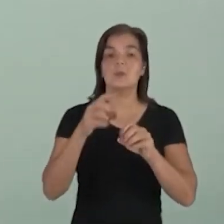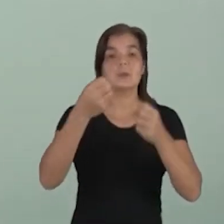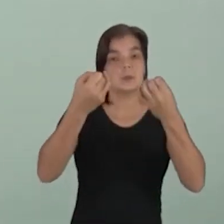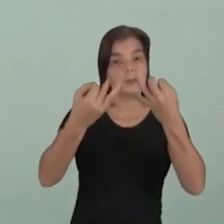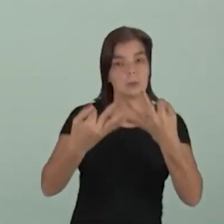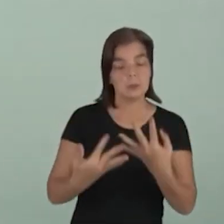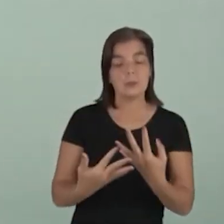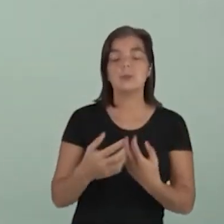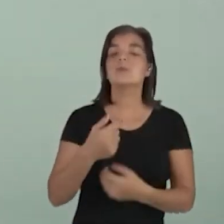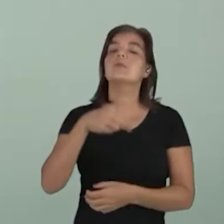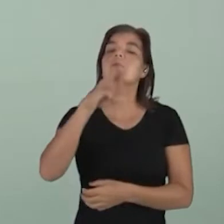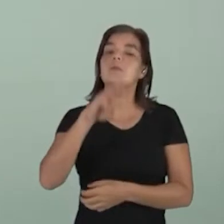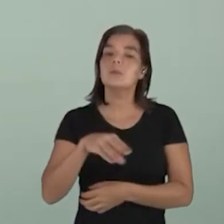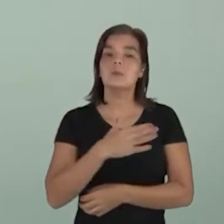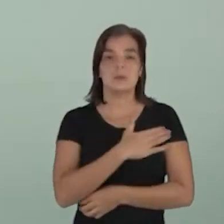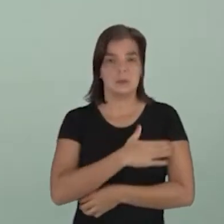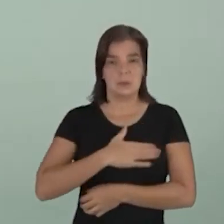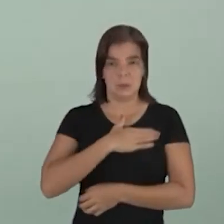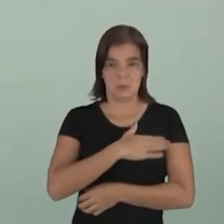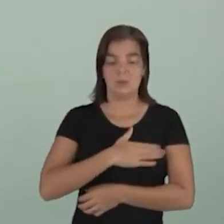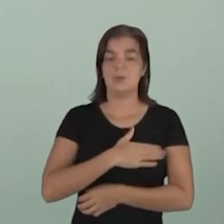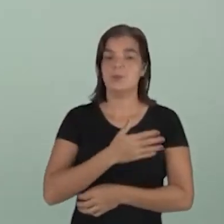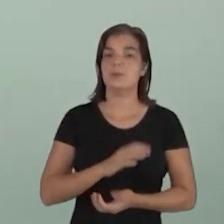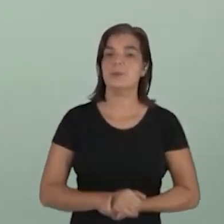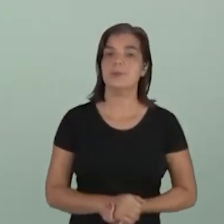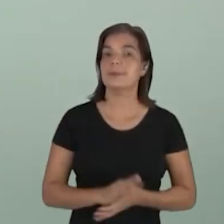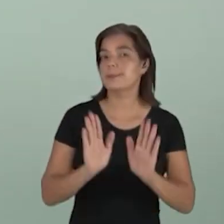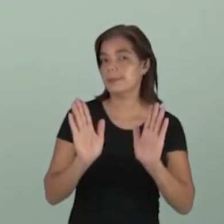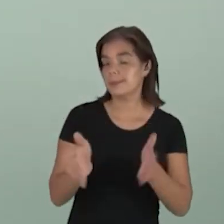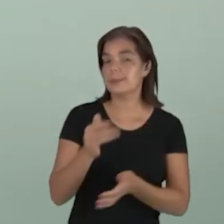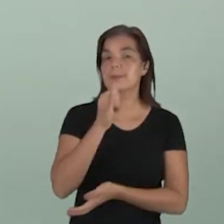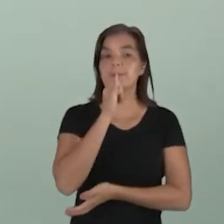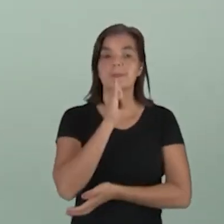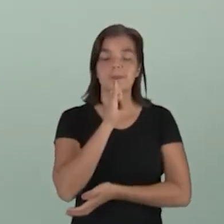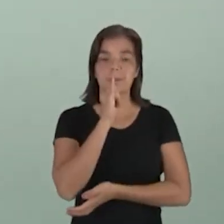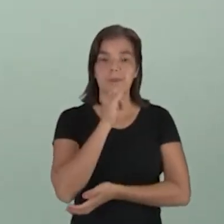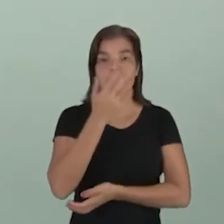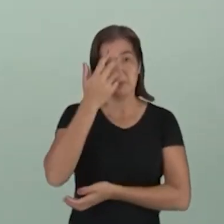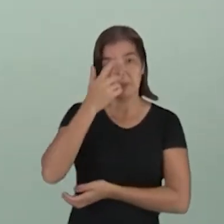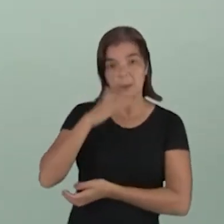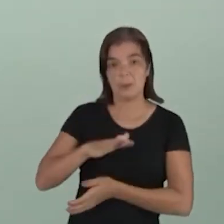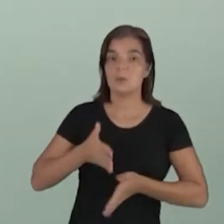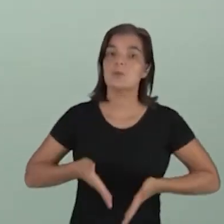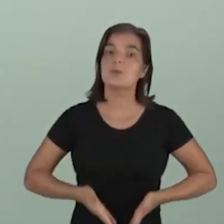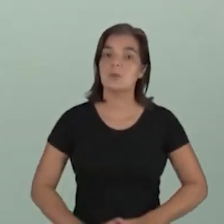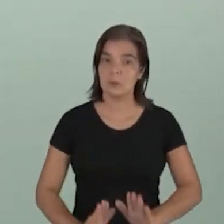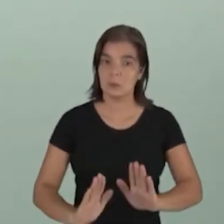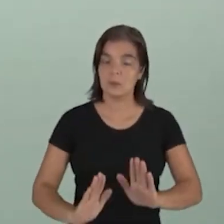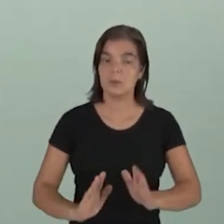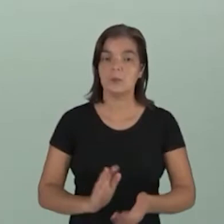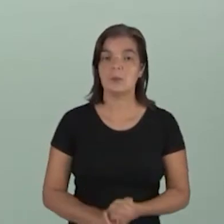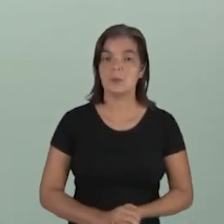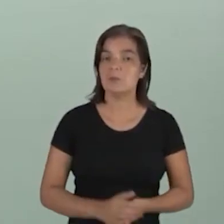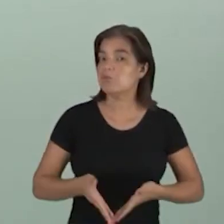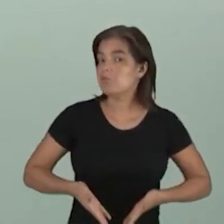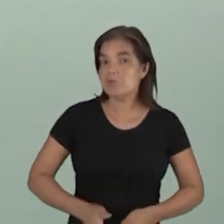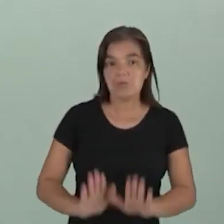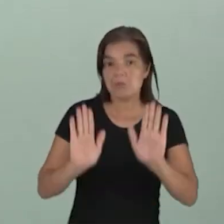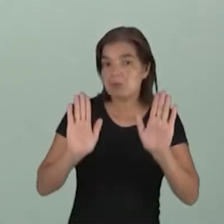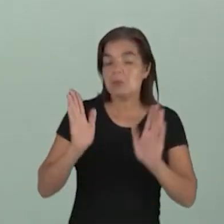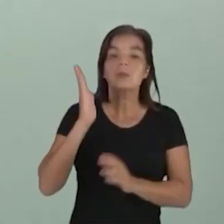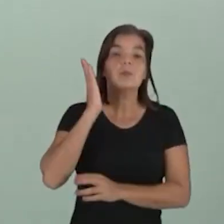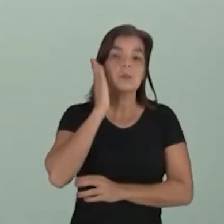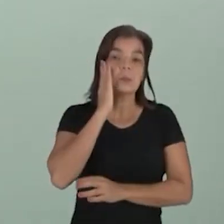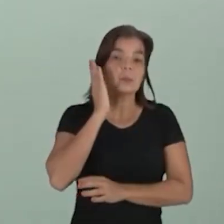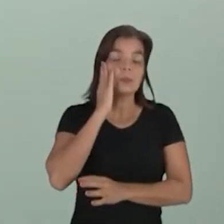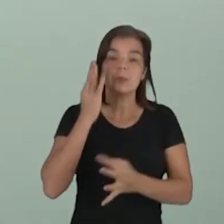você diga de que esse enunciador gosta. Já, por exemplo, a criança nasceu. Nasceu, você